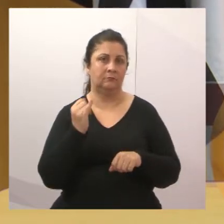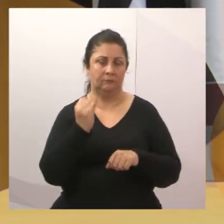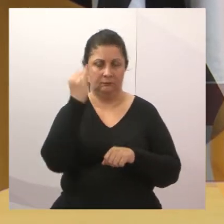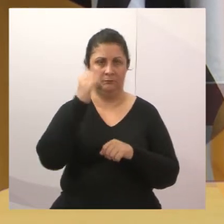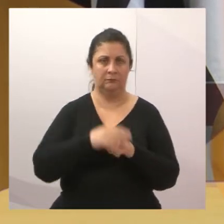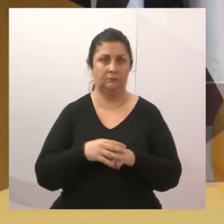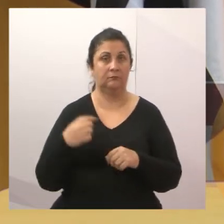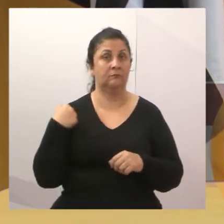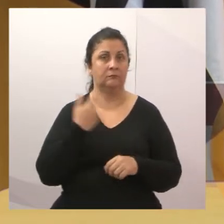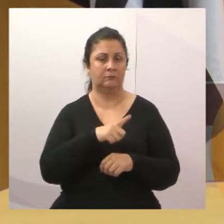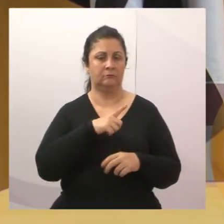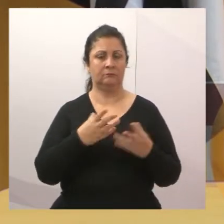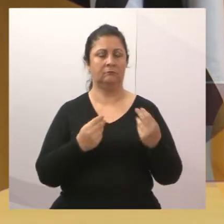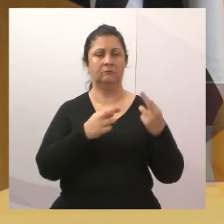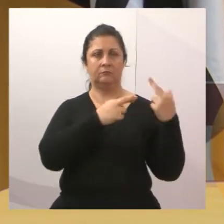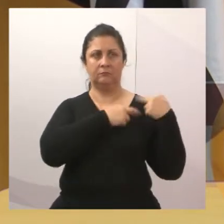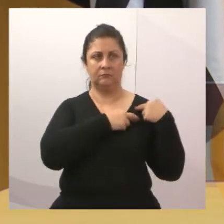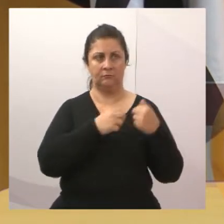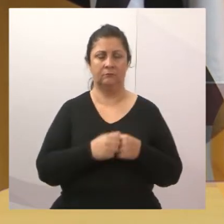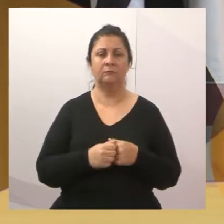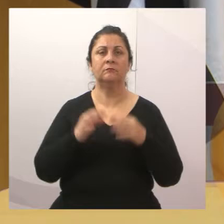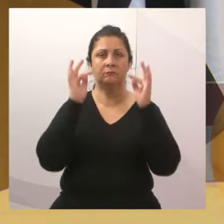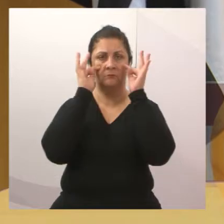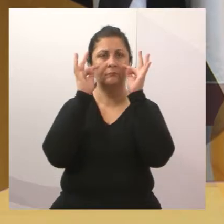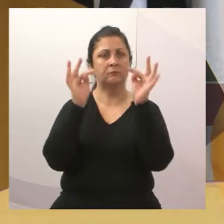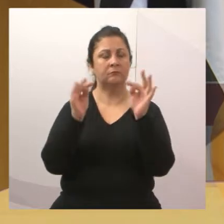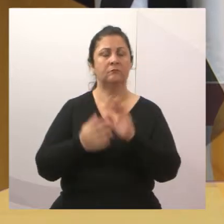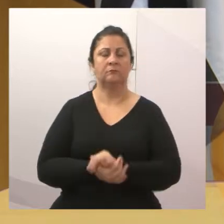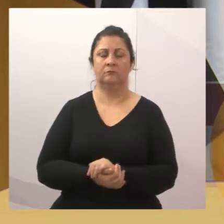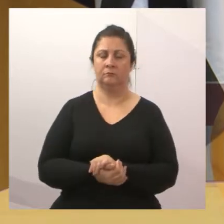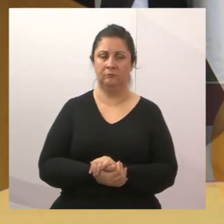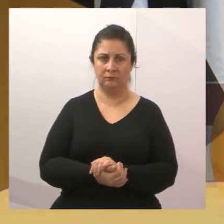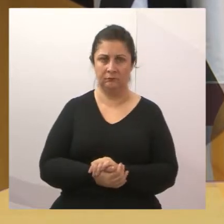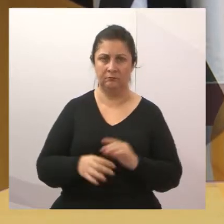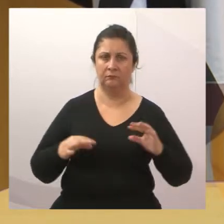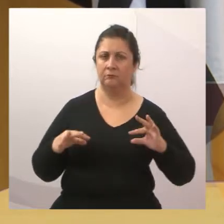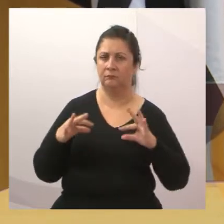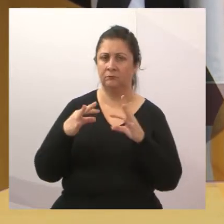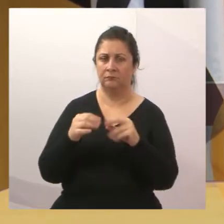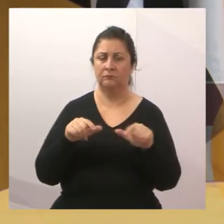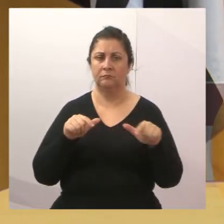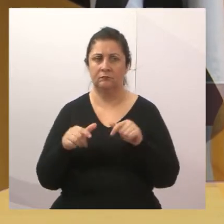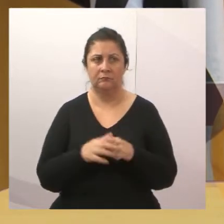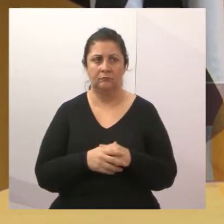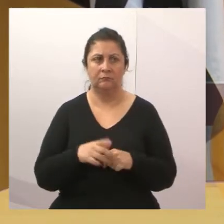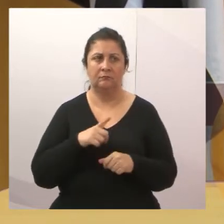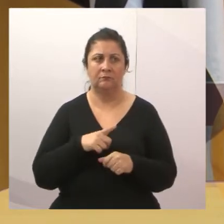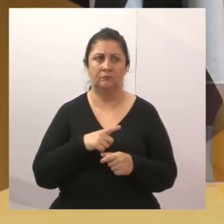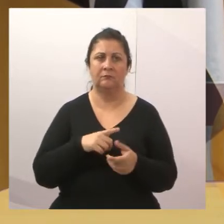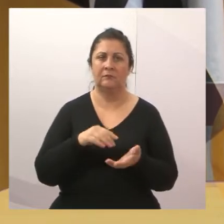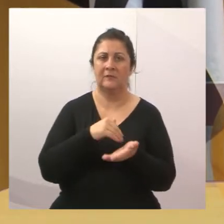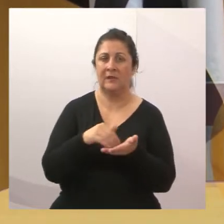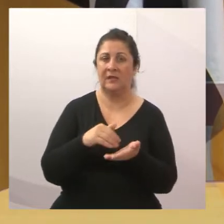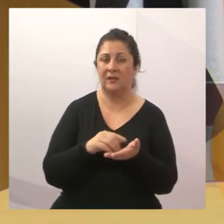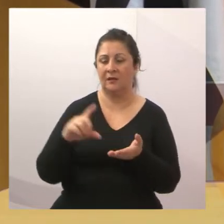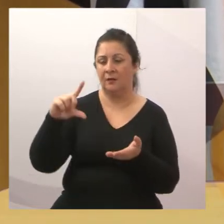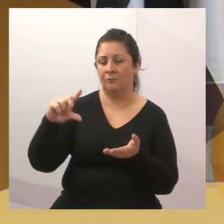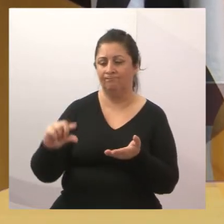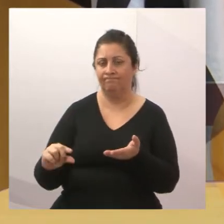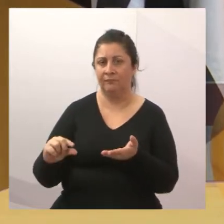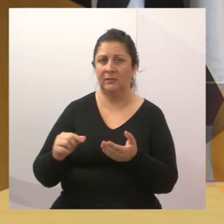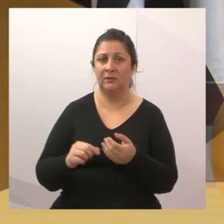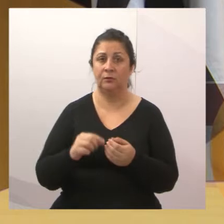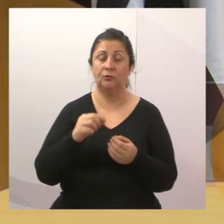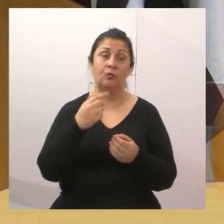muita responsabilidade, faço meu testemunho lá de todas as ações. Algumas secretarias tiveram recurso um pouco reduzido,